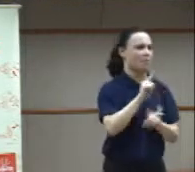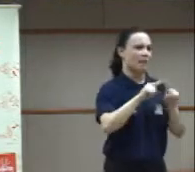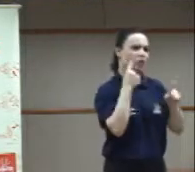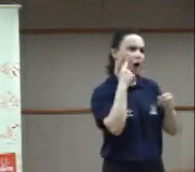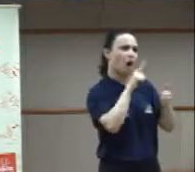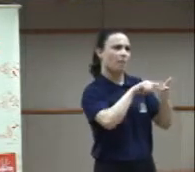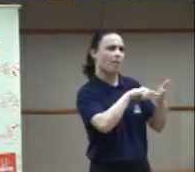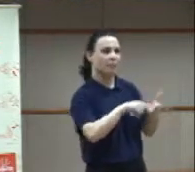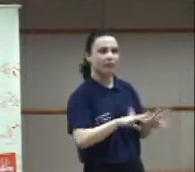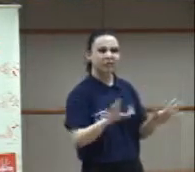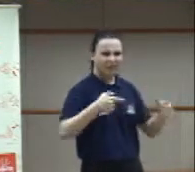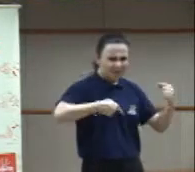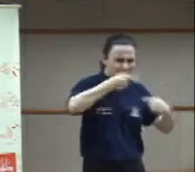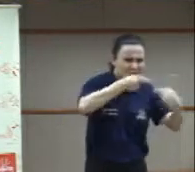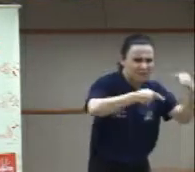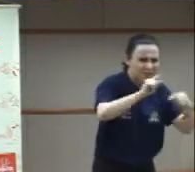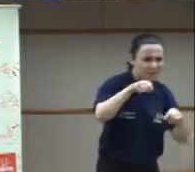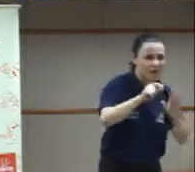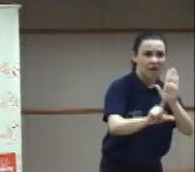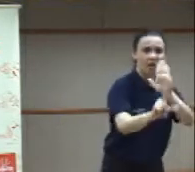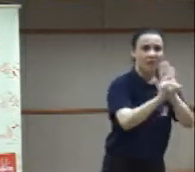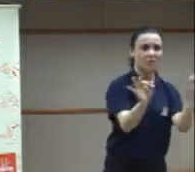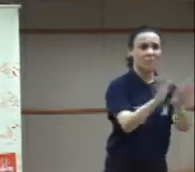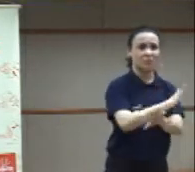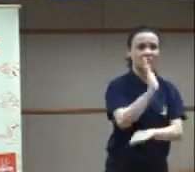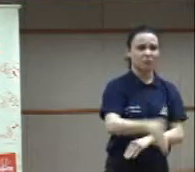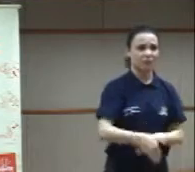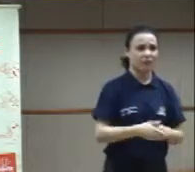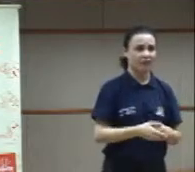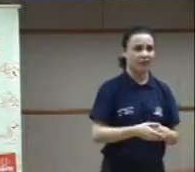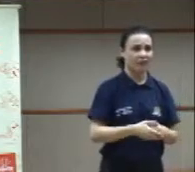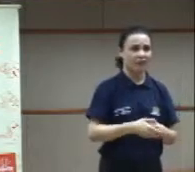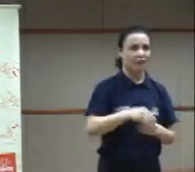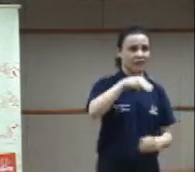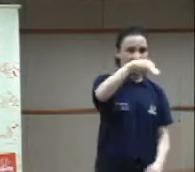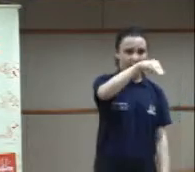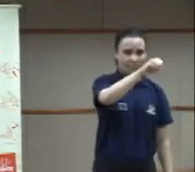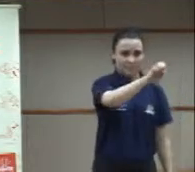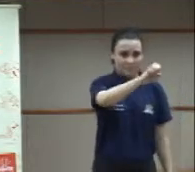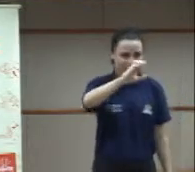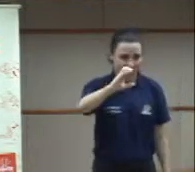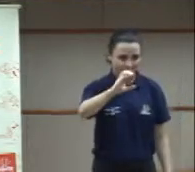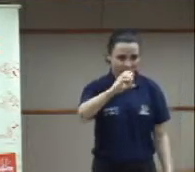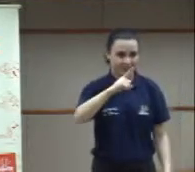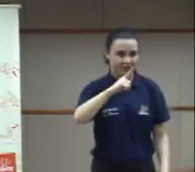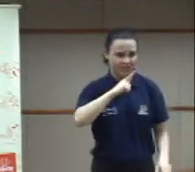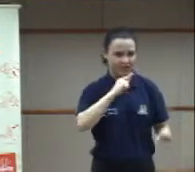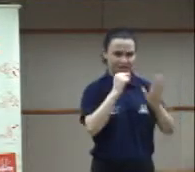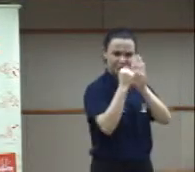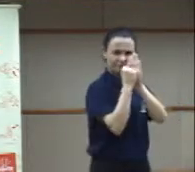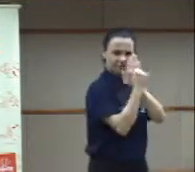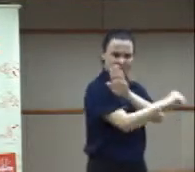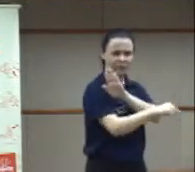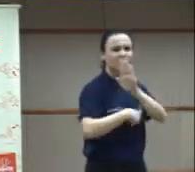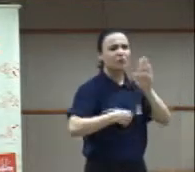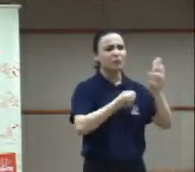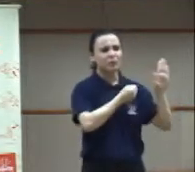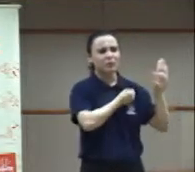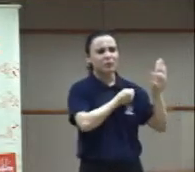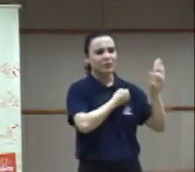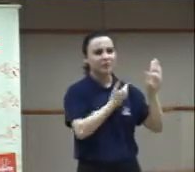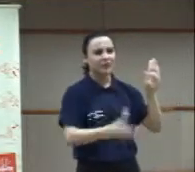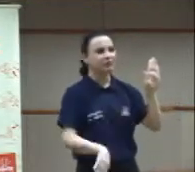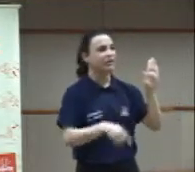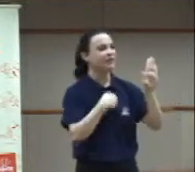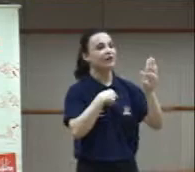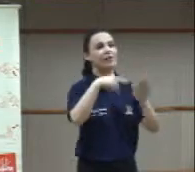a portaria do MEC 3284, ela diz claramente que todas as instituições têm que